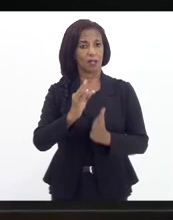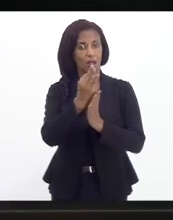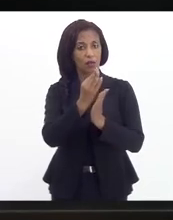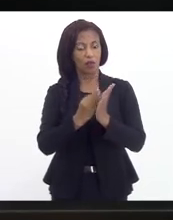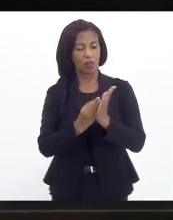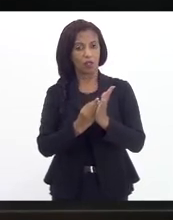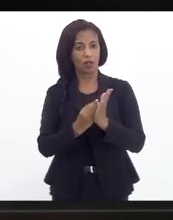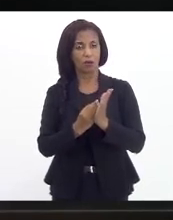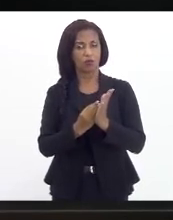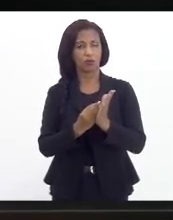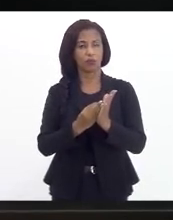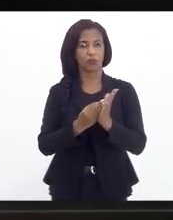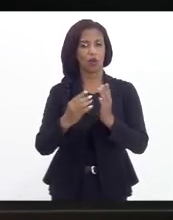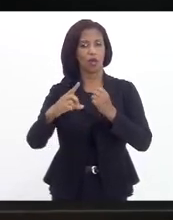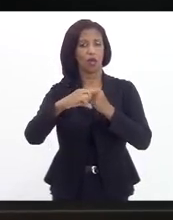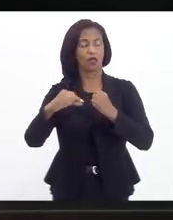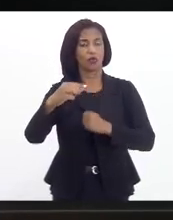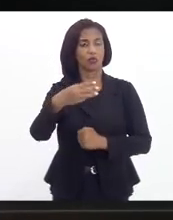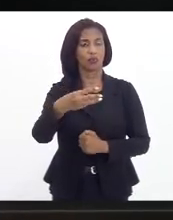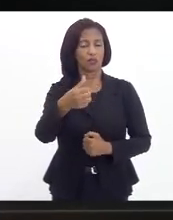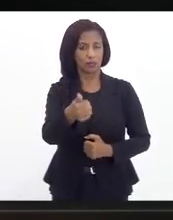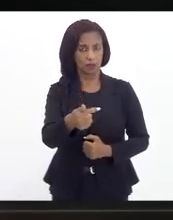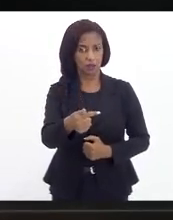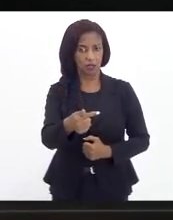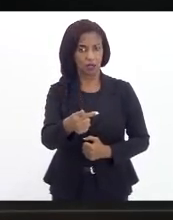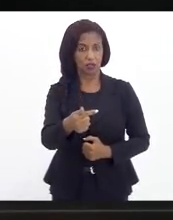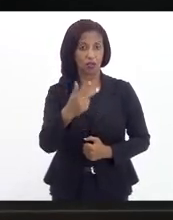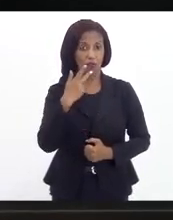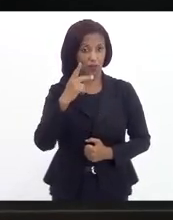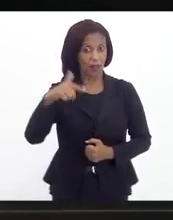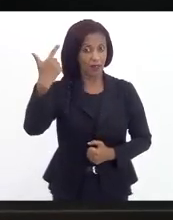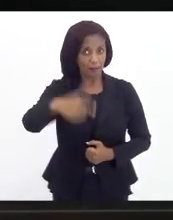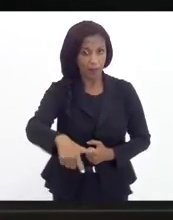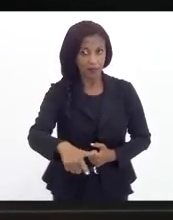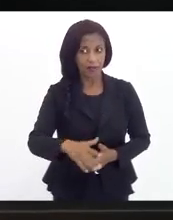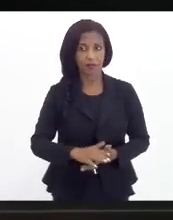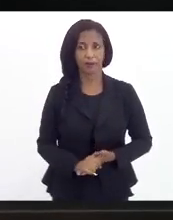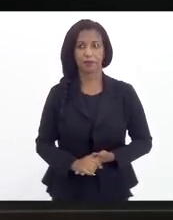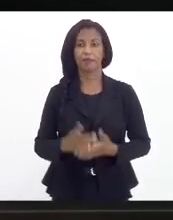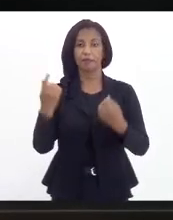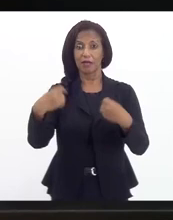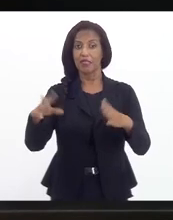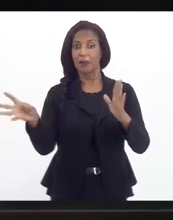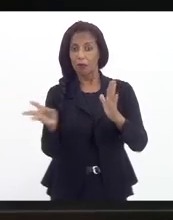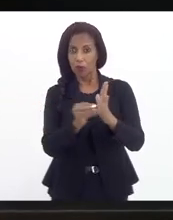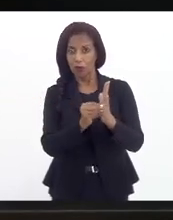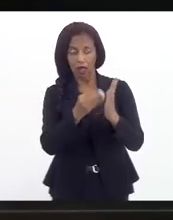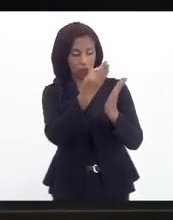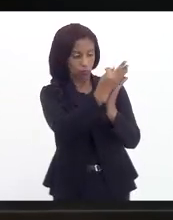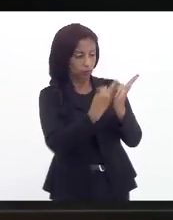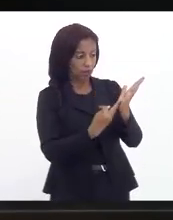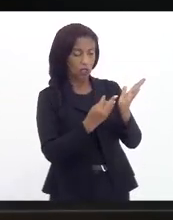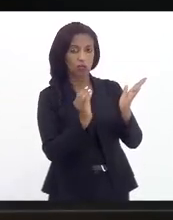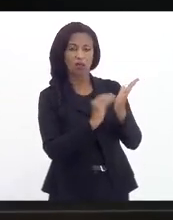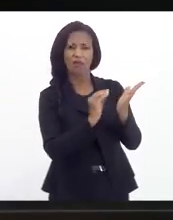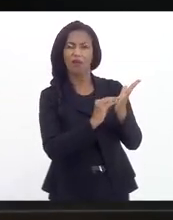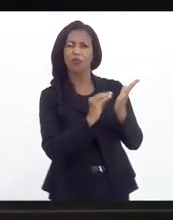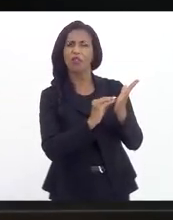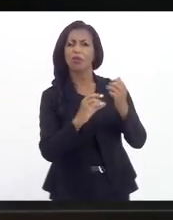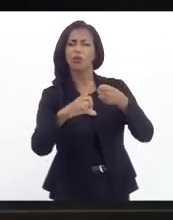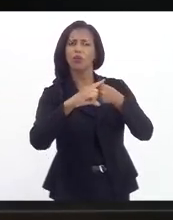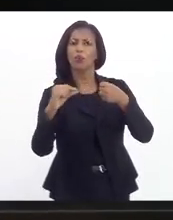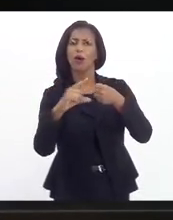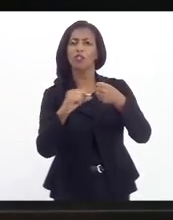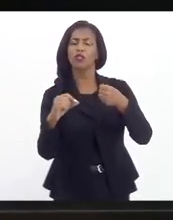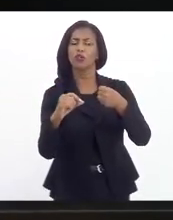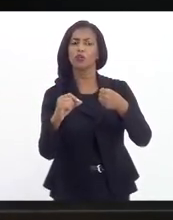37, décimo da Constituição Federal. Eu diria mais, tem que colocar aqui o artigo e